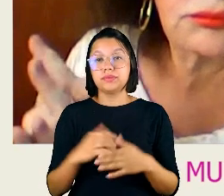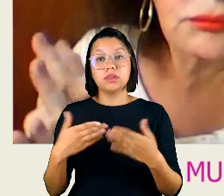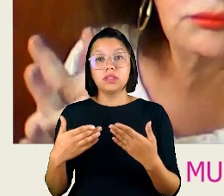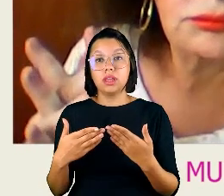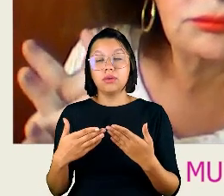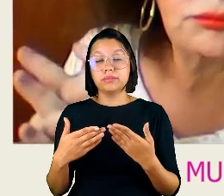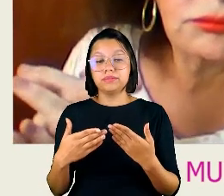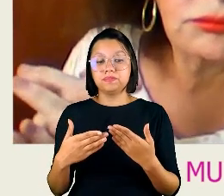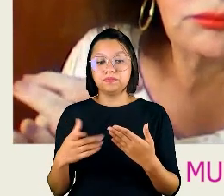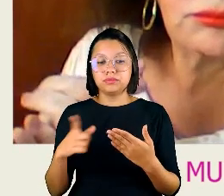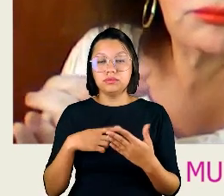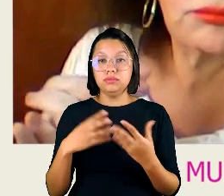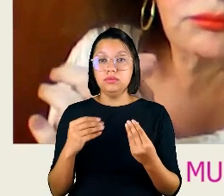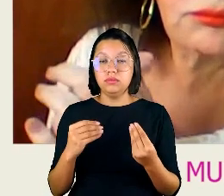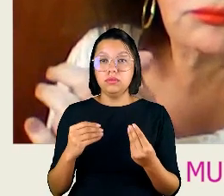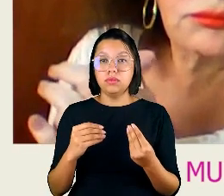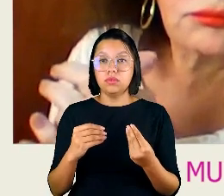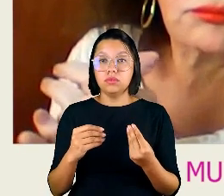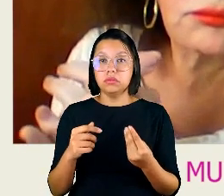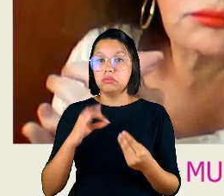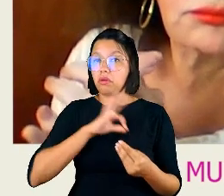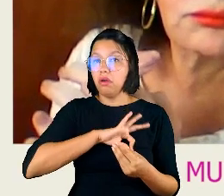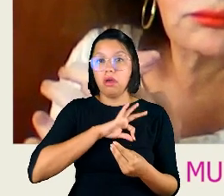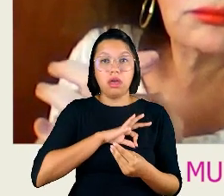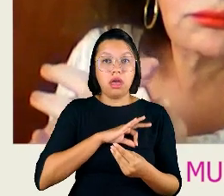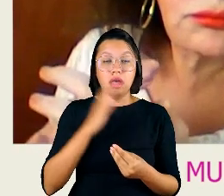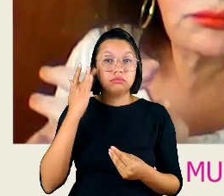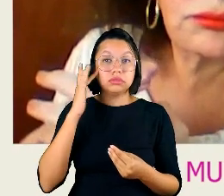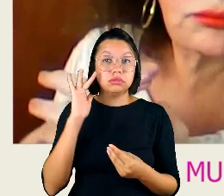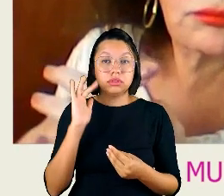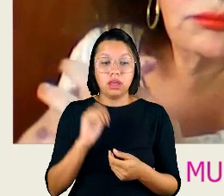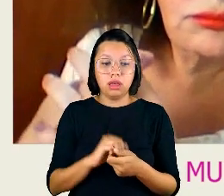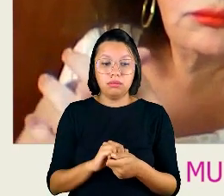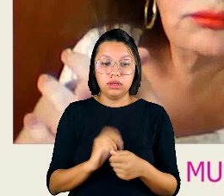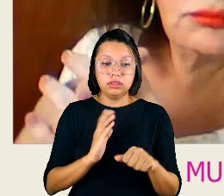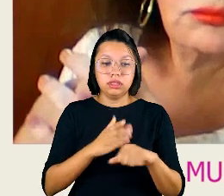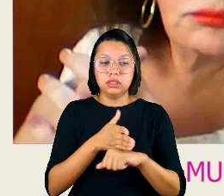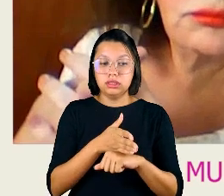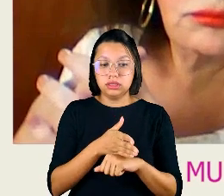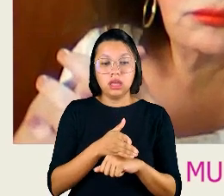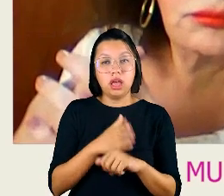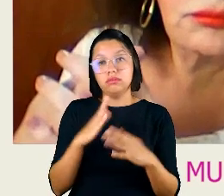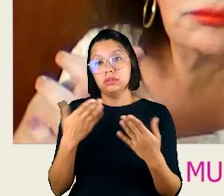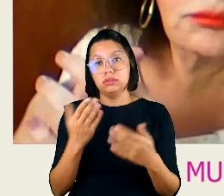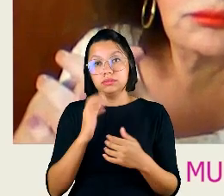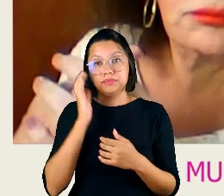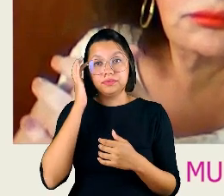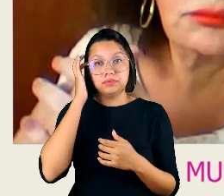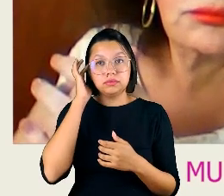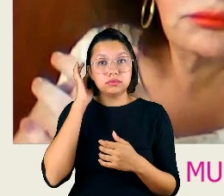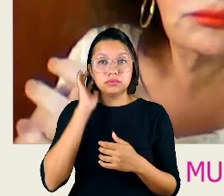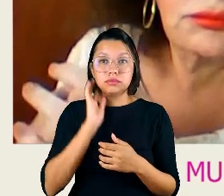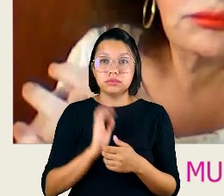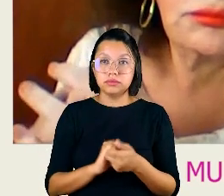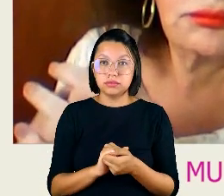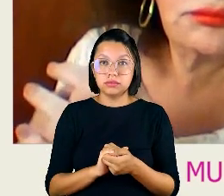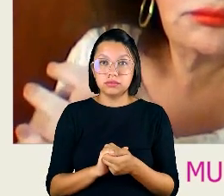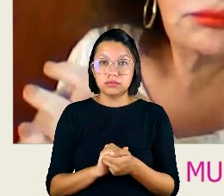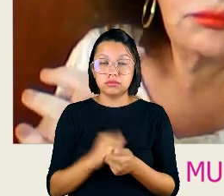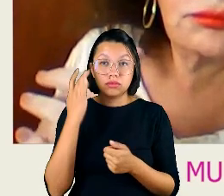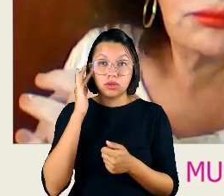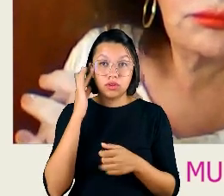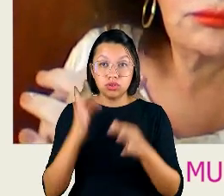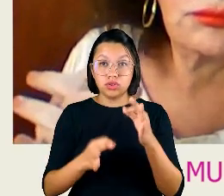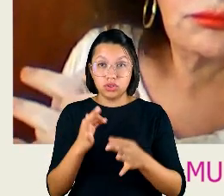ainda sem receber e sem saber se iam acessar a vacina. Então, assim, eu acho que na justiça cabe